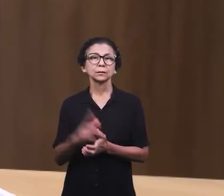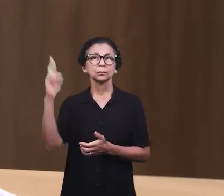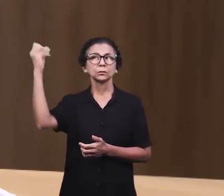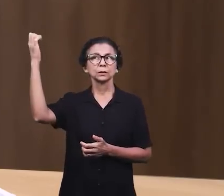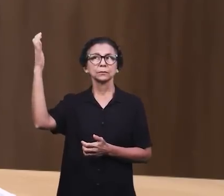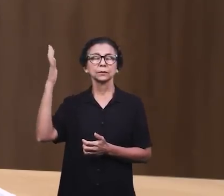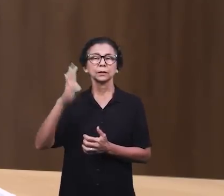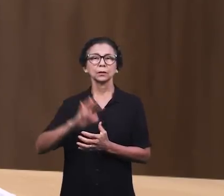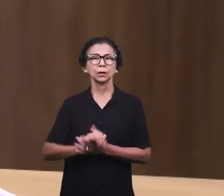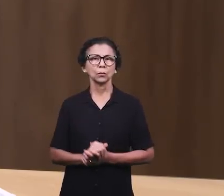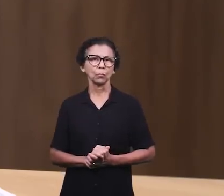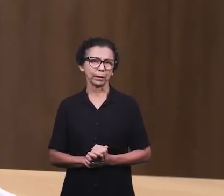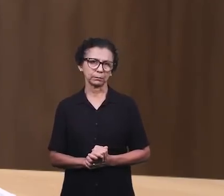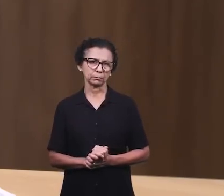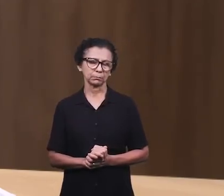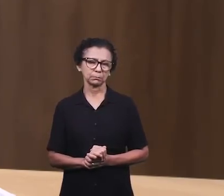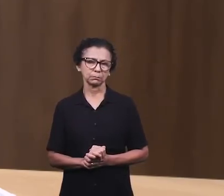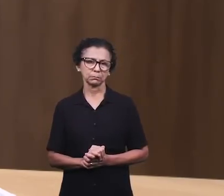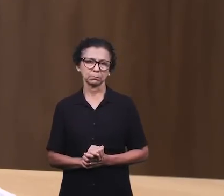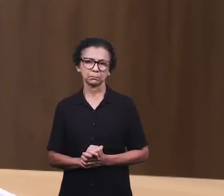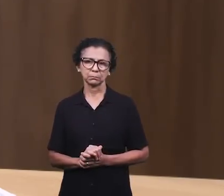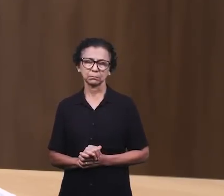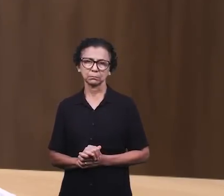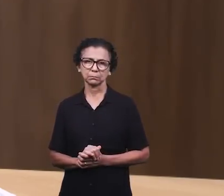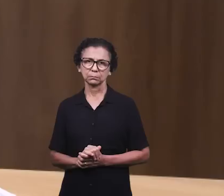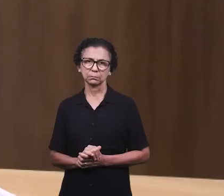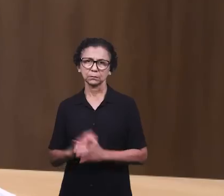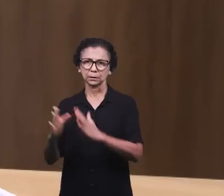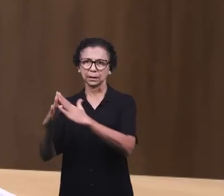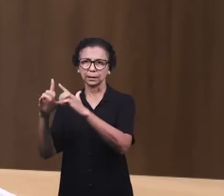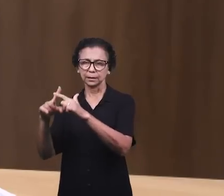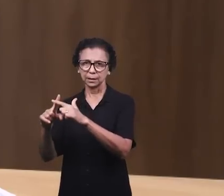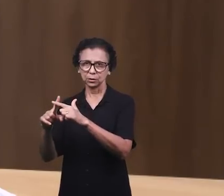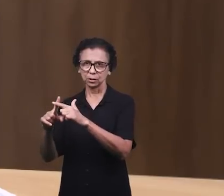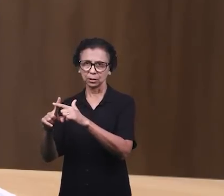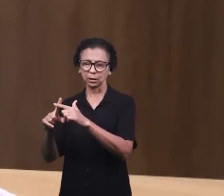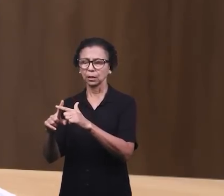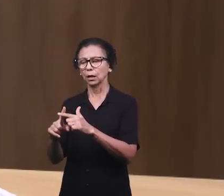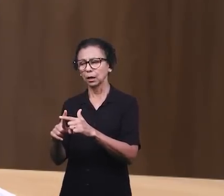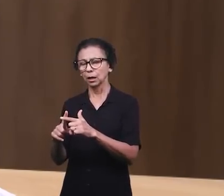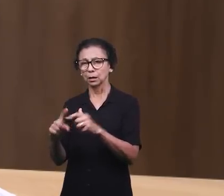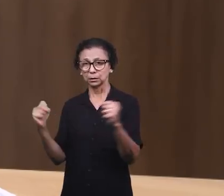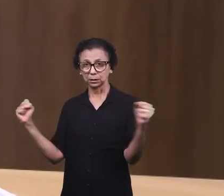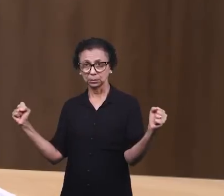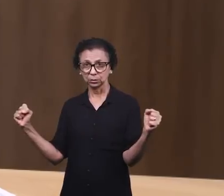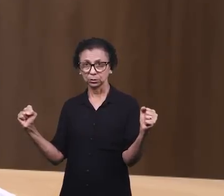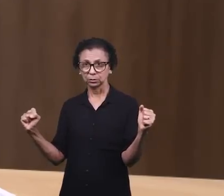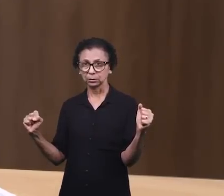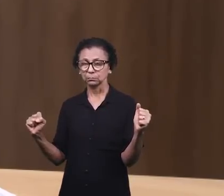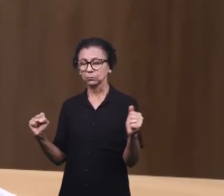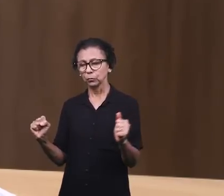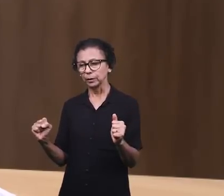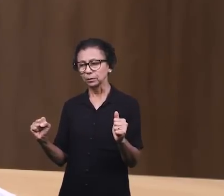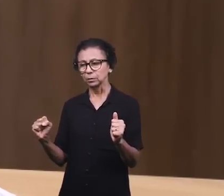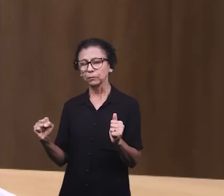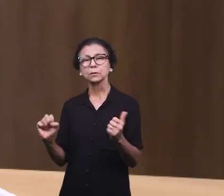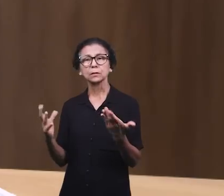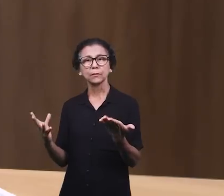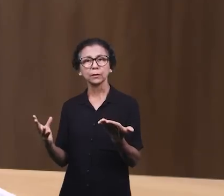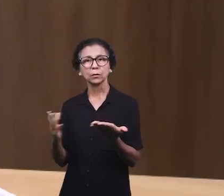em células. Aí o Senhor deu uma definição, a definição científica de célula